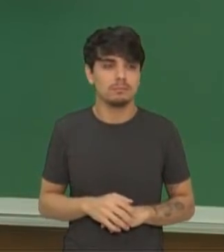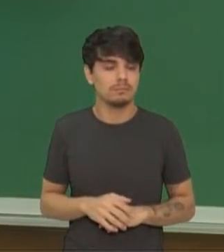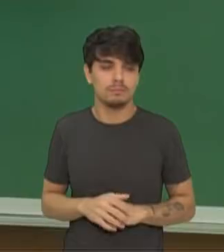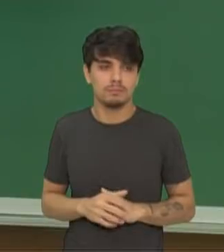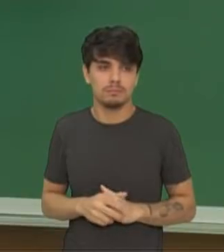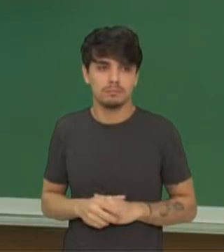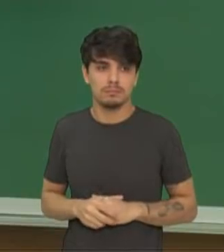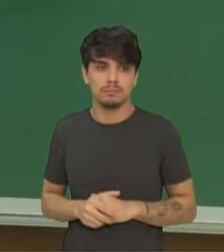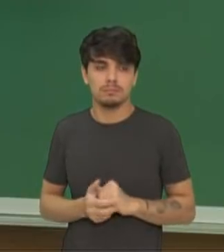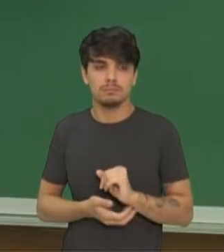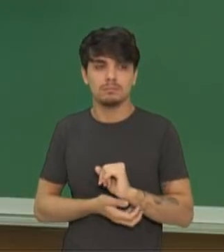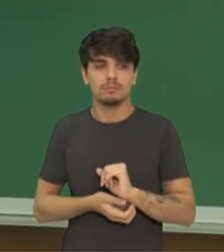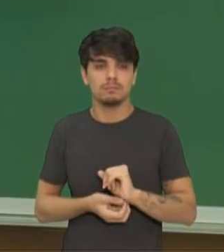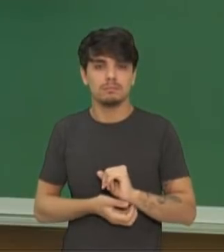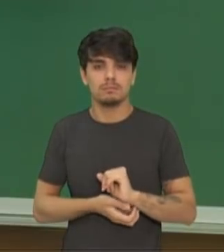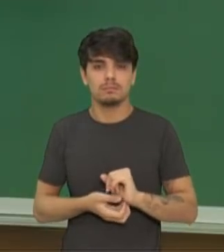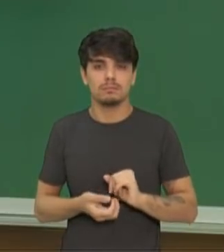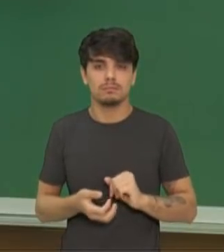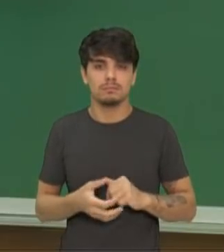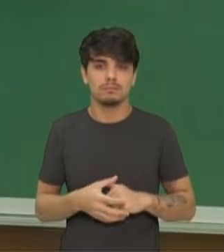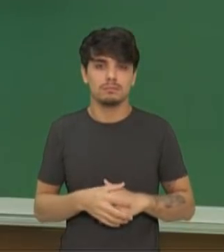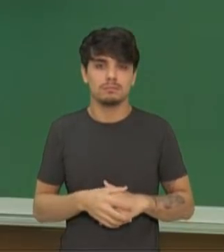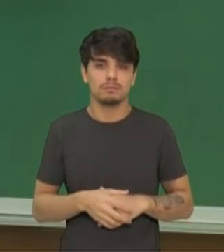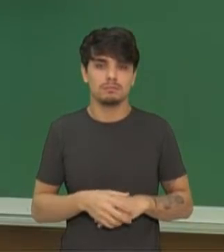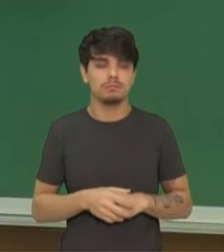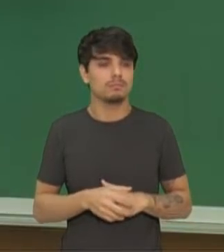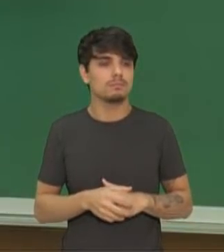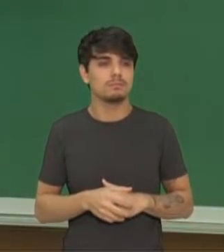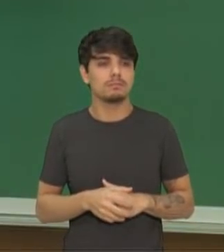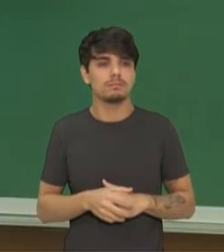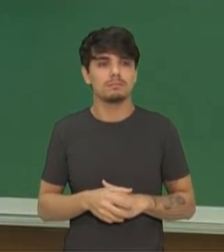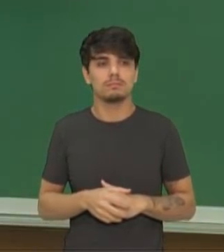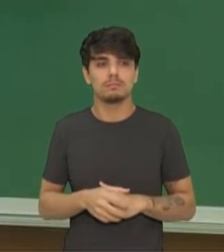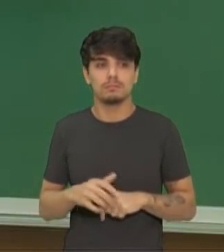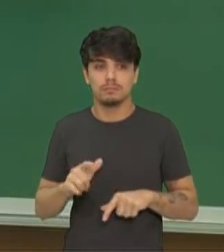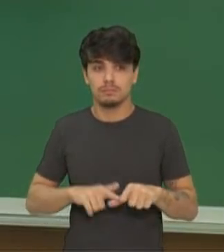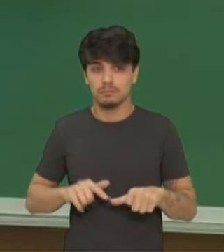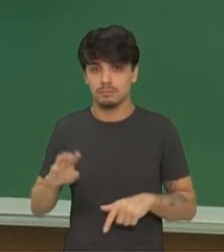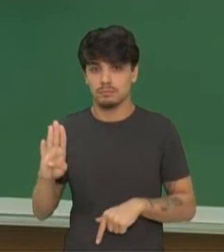vamos resolver a letra B? Então, vamos lá. A letra B.